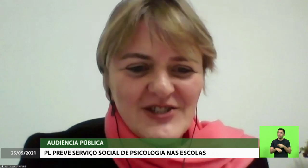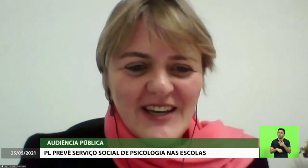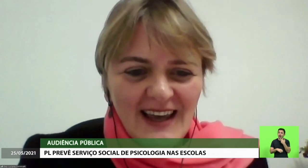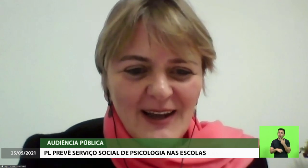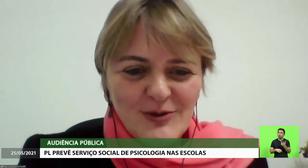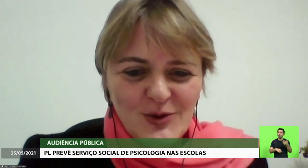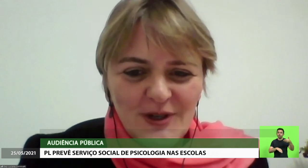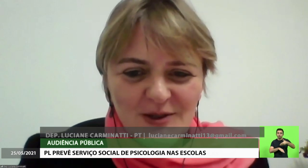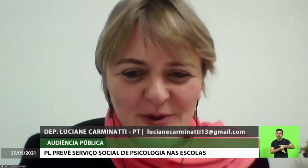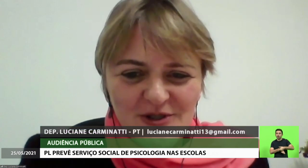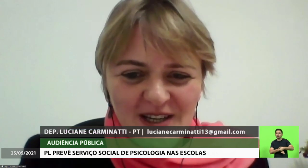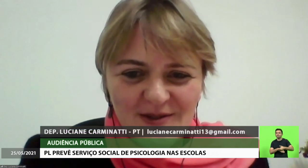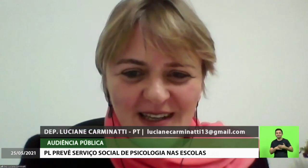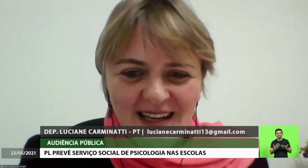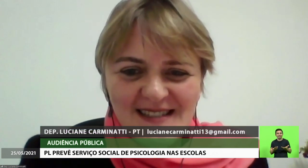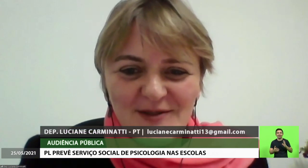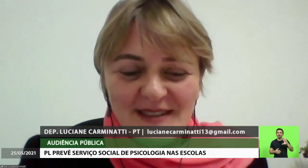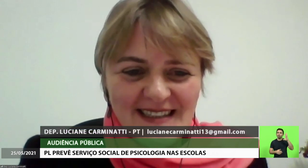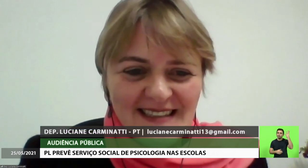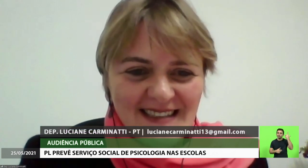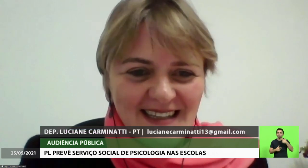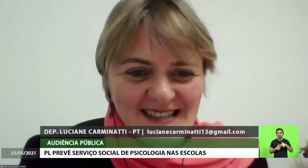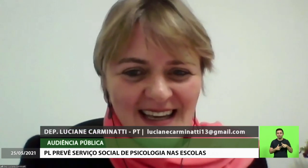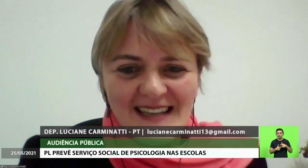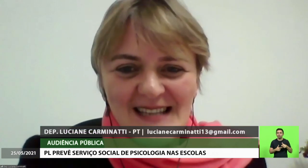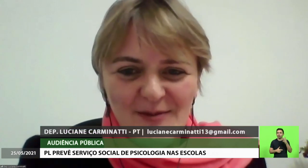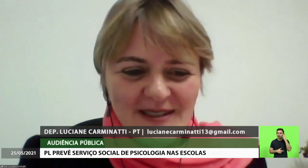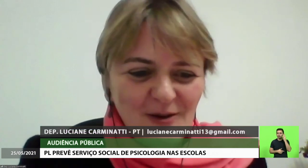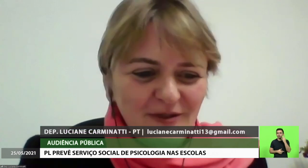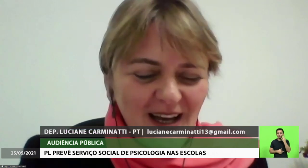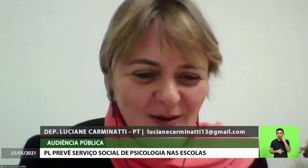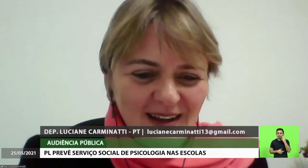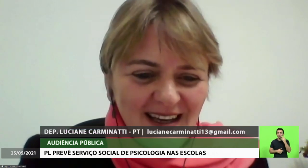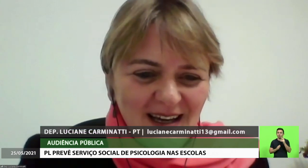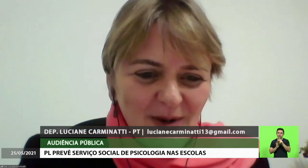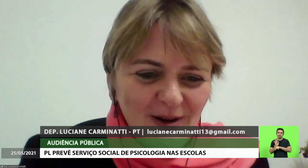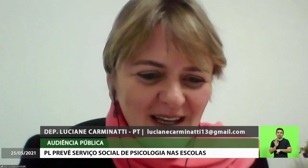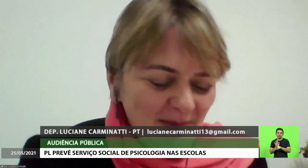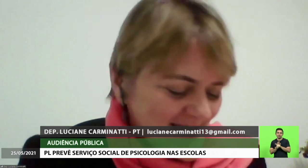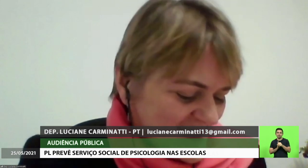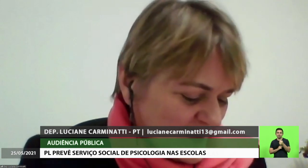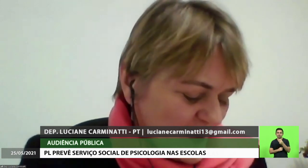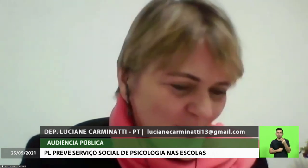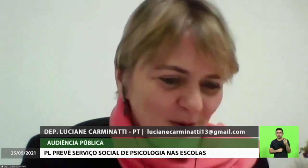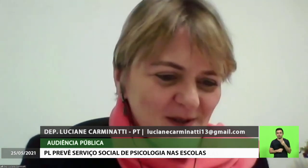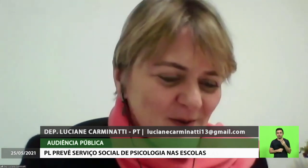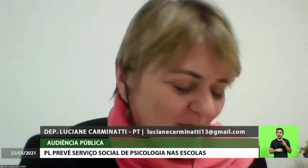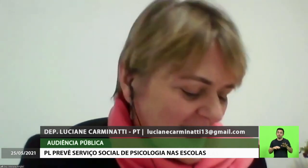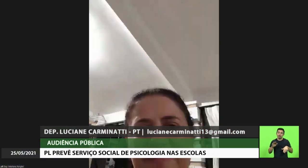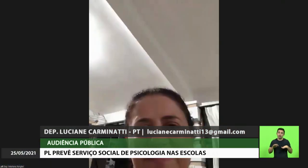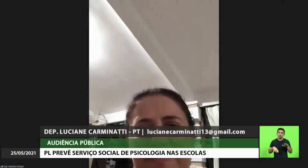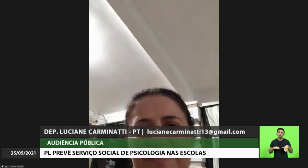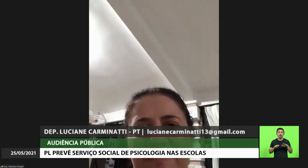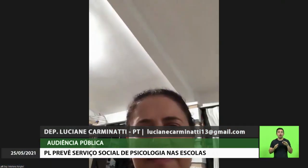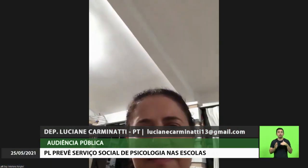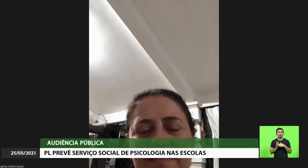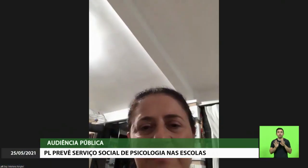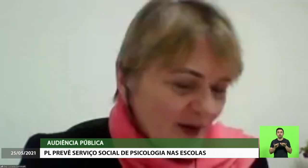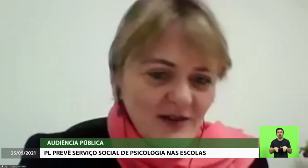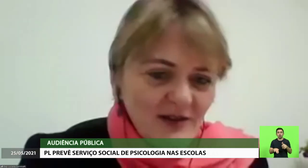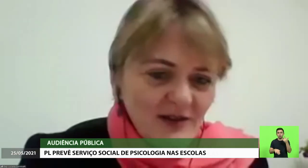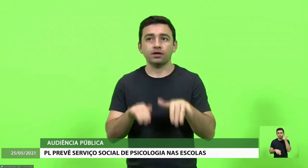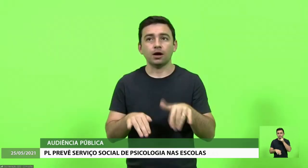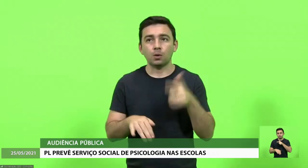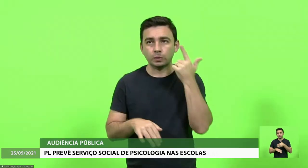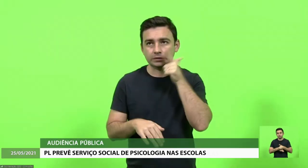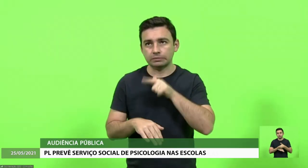coisa, já que ela é autora do projeto de lei 133, né? Quem sabe até o final Paulinha participe conosco. Bem,